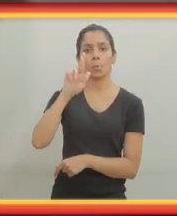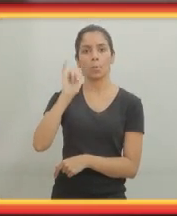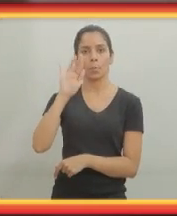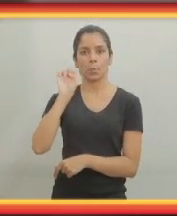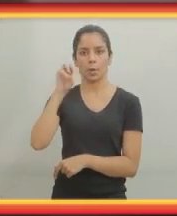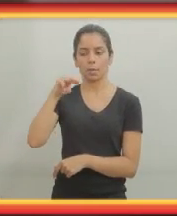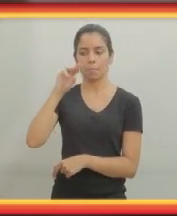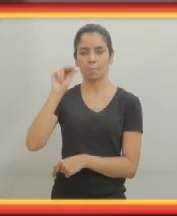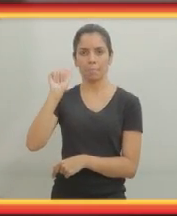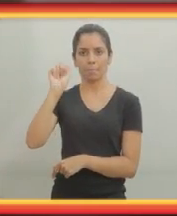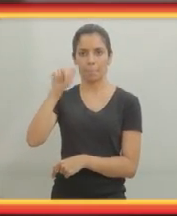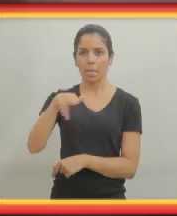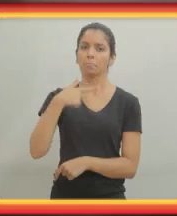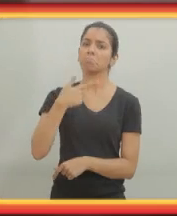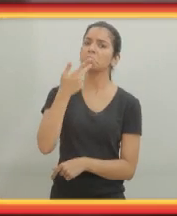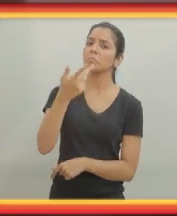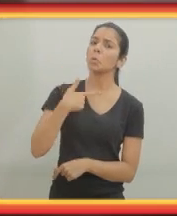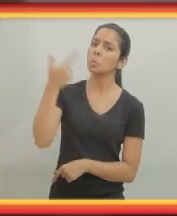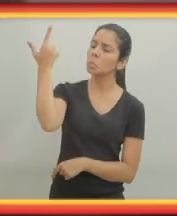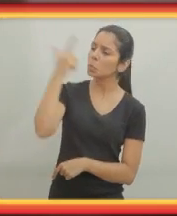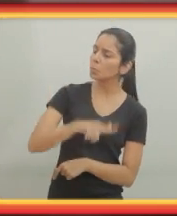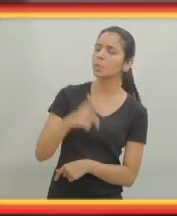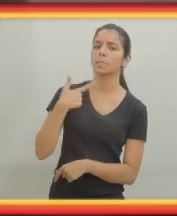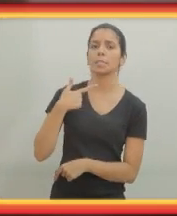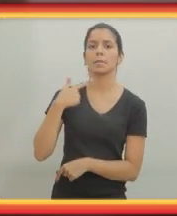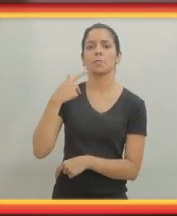que ele ganhou esse papel assim